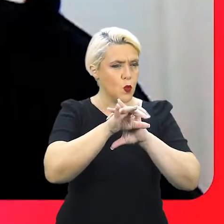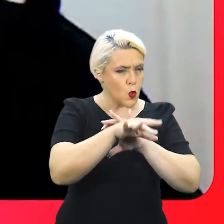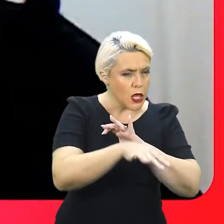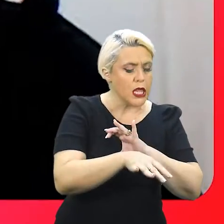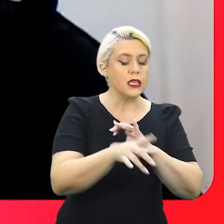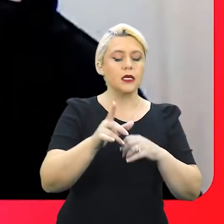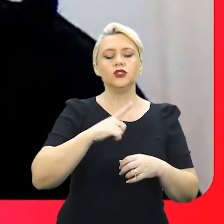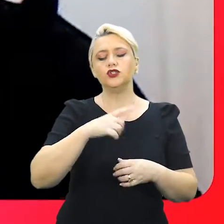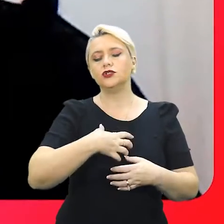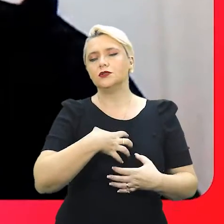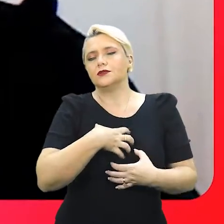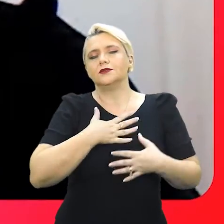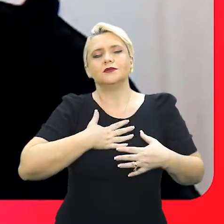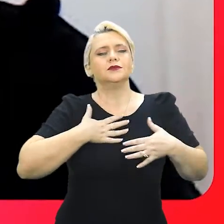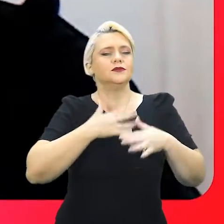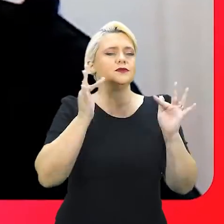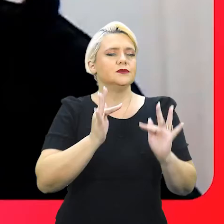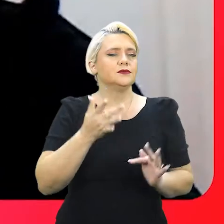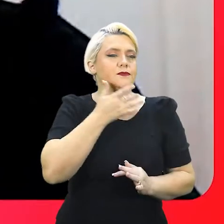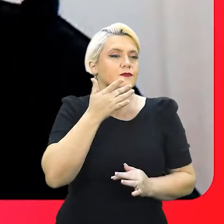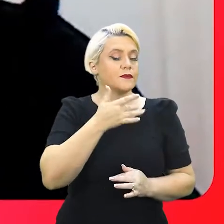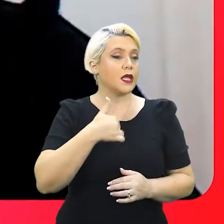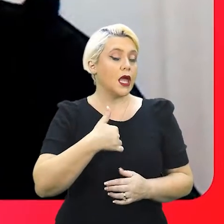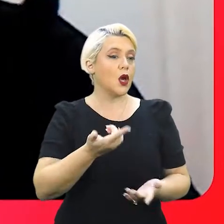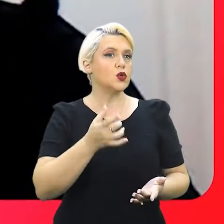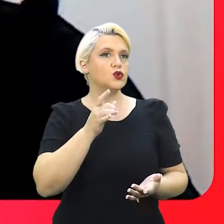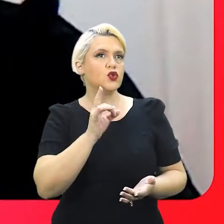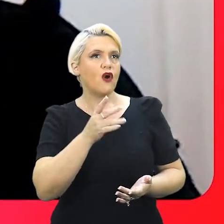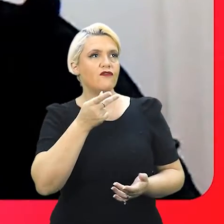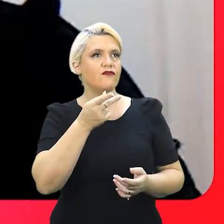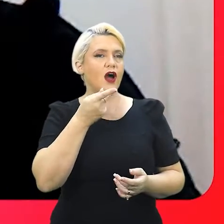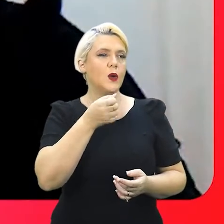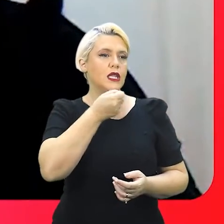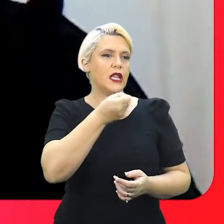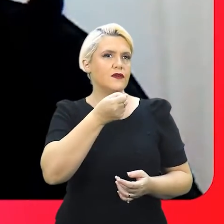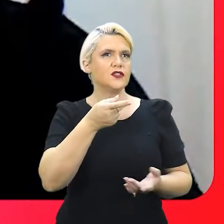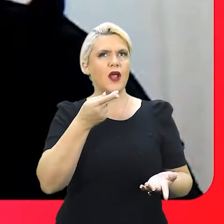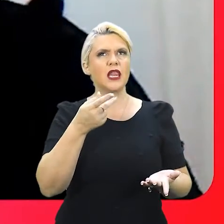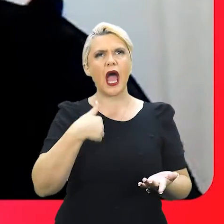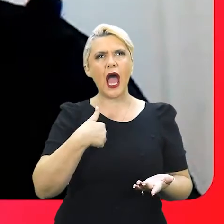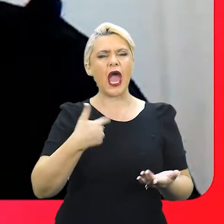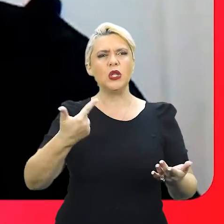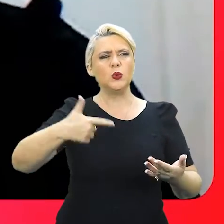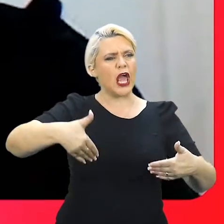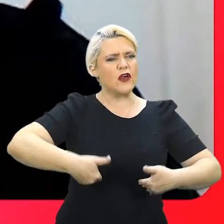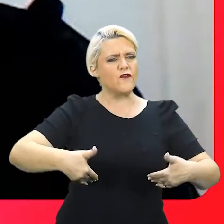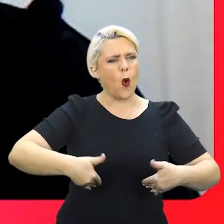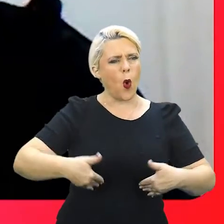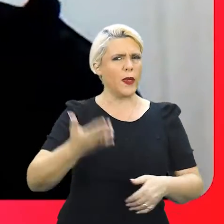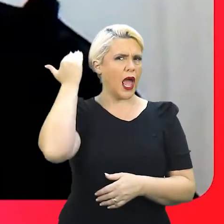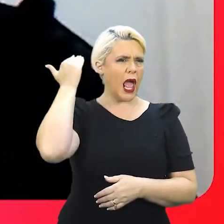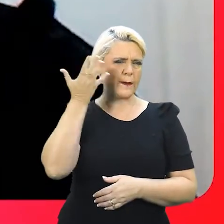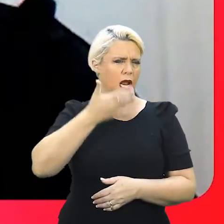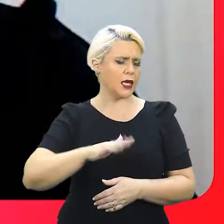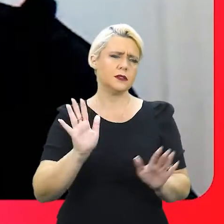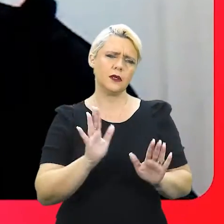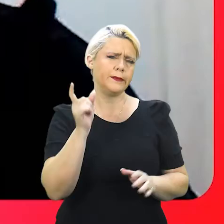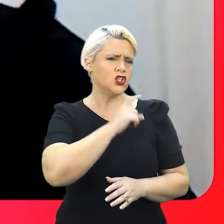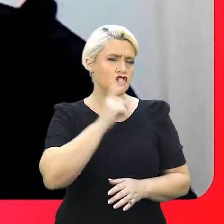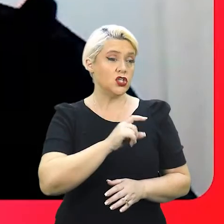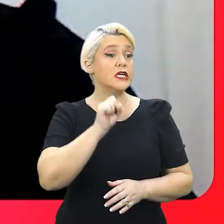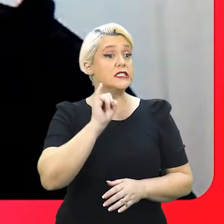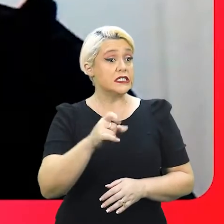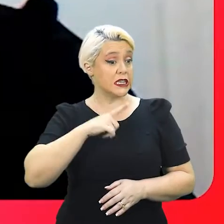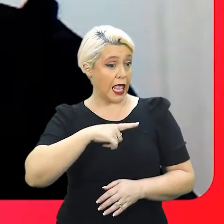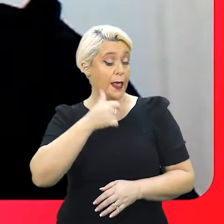mim. Eu não sou desses que dão entrevistas dizendo eu passei fome quando eu era criança. Mentira, quem tem mãe